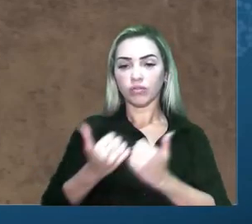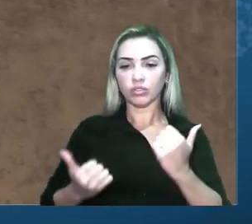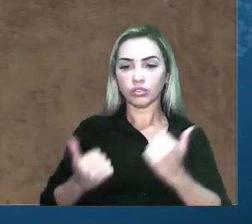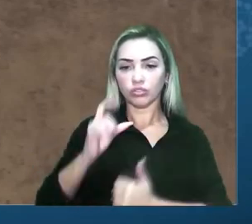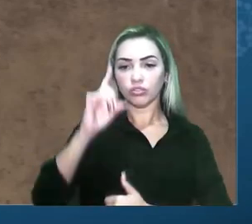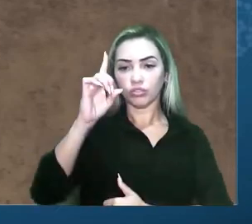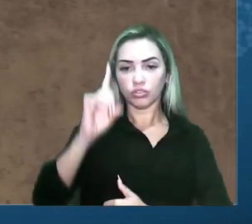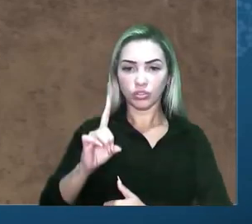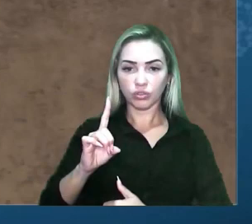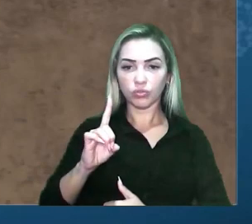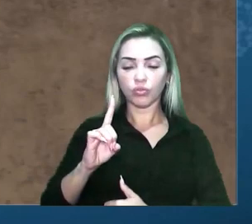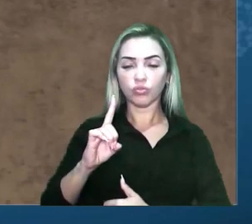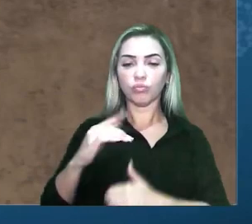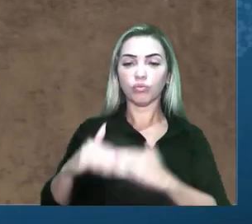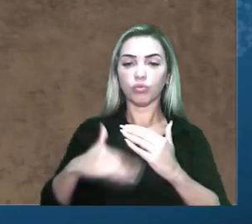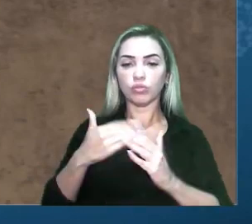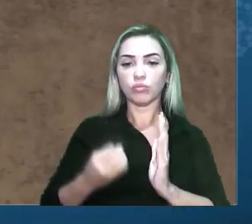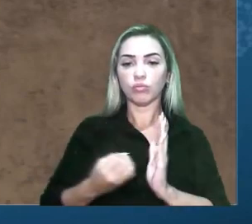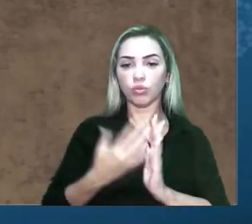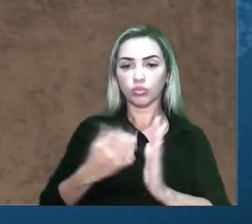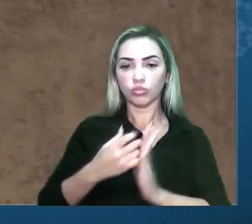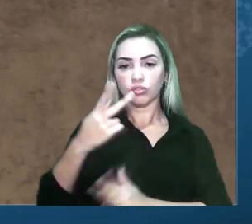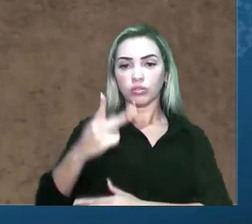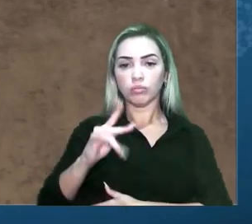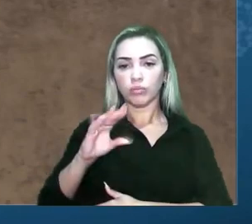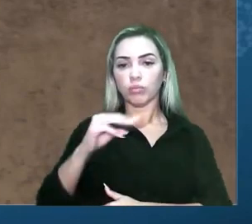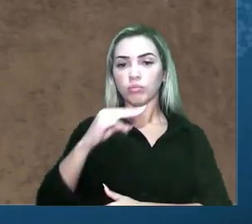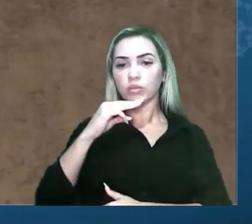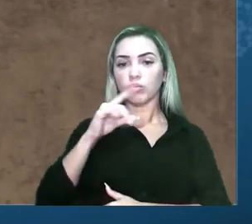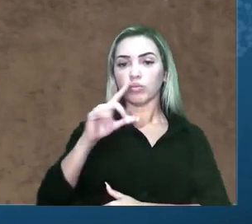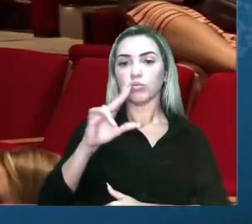de biológicos de Biomanguinhos, Luiz Lima.